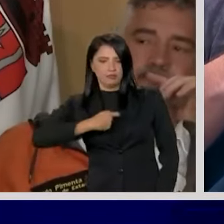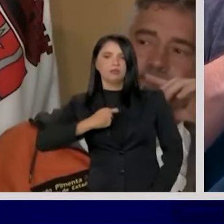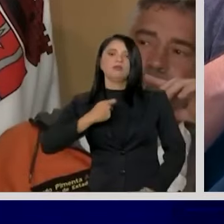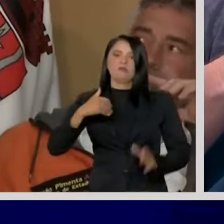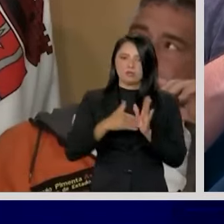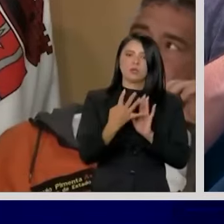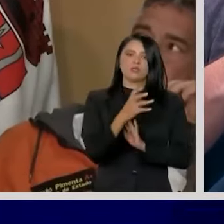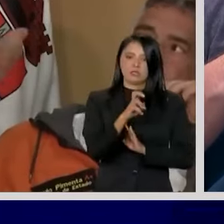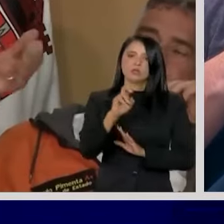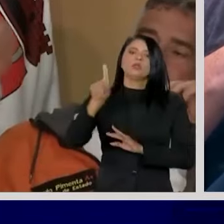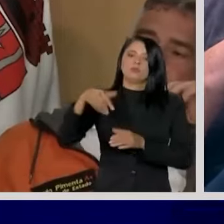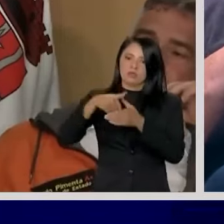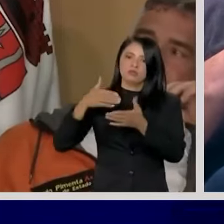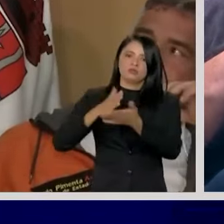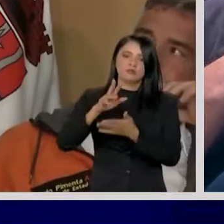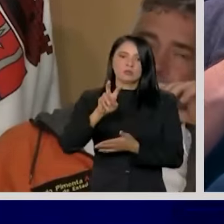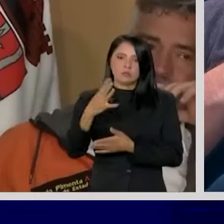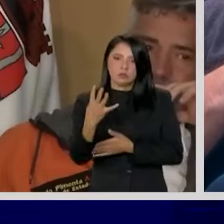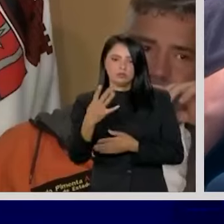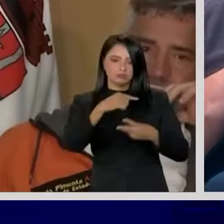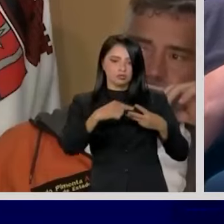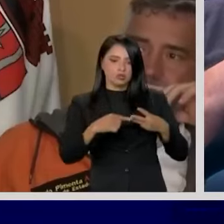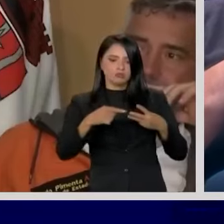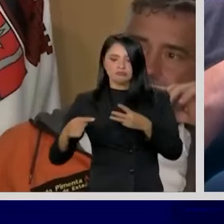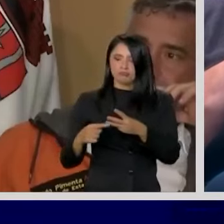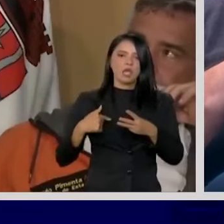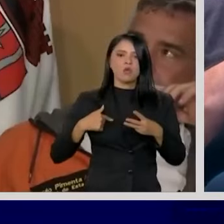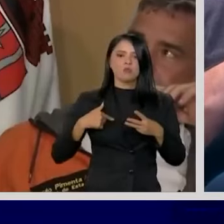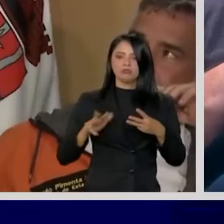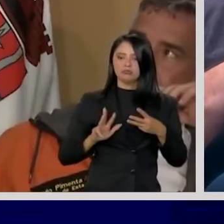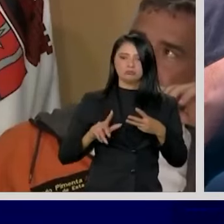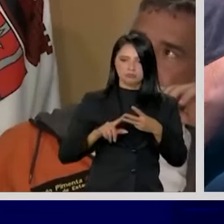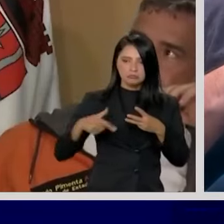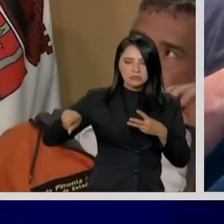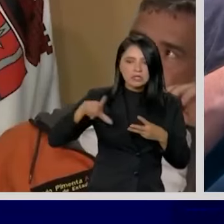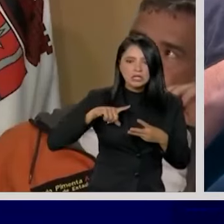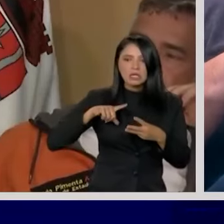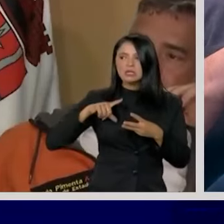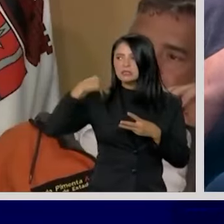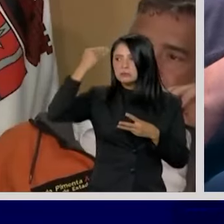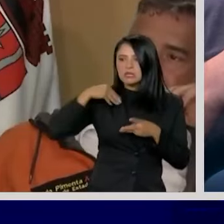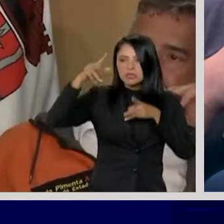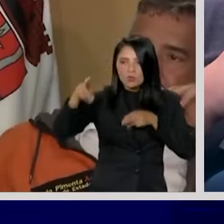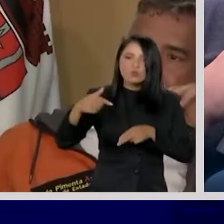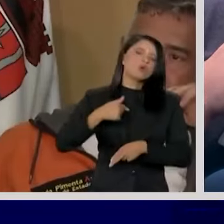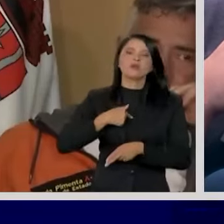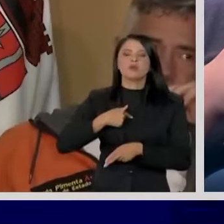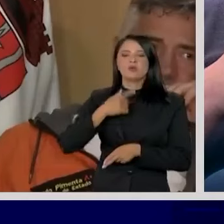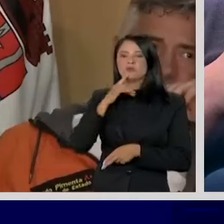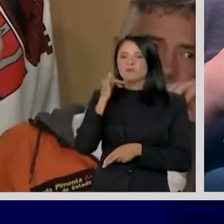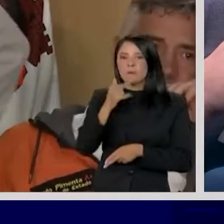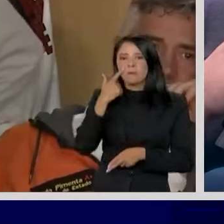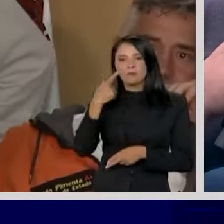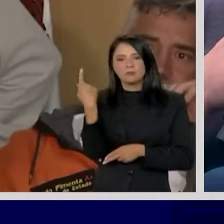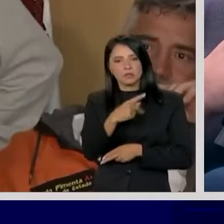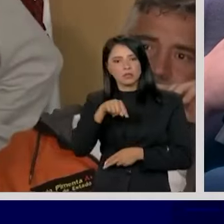o Rio Grande do Sul vive, fazer anúncios de políticas públicas que ajudem a reconstrução do Estado. Não é próprio de um presidente